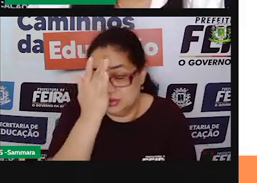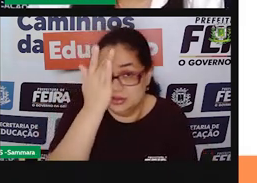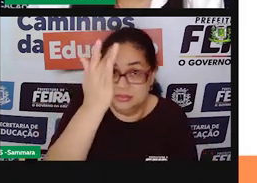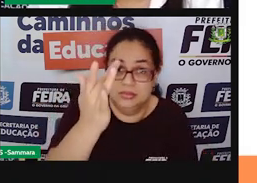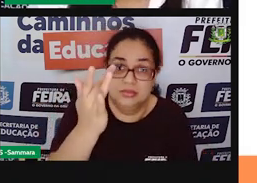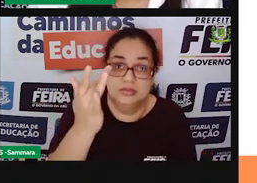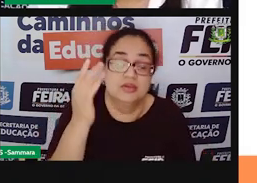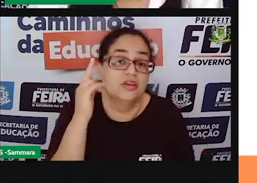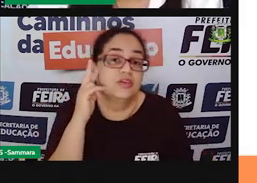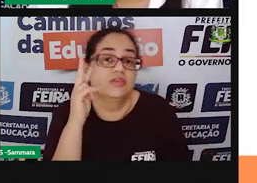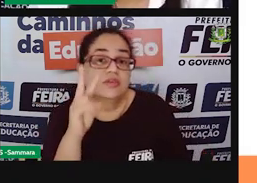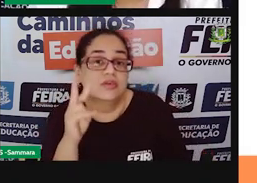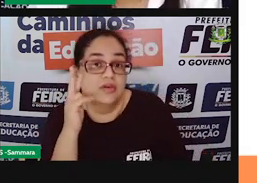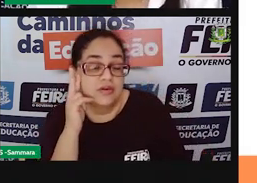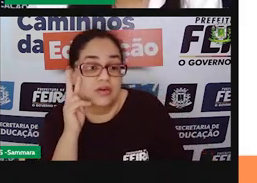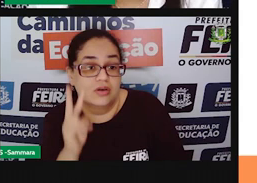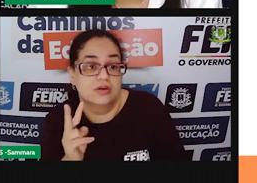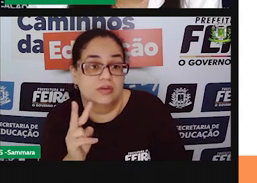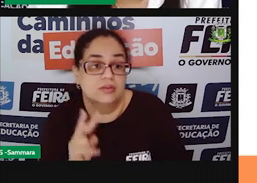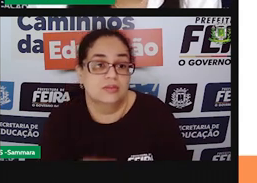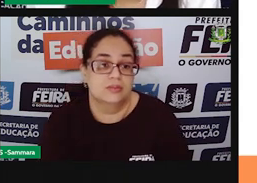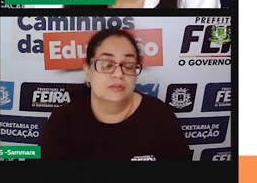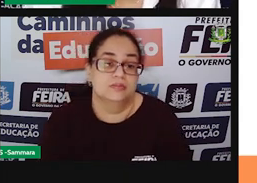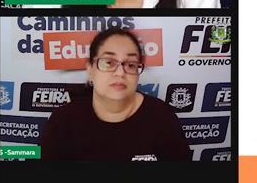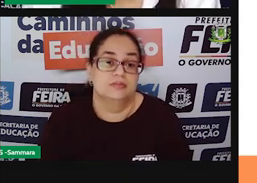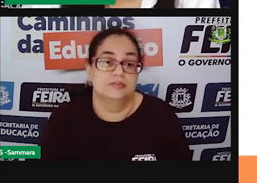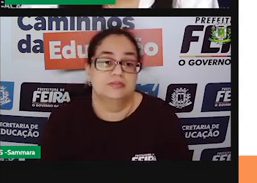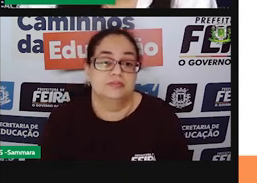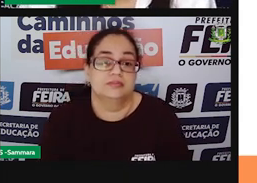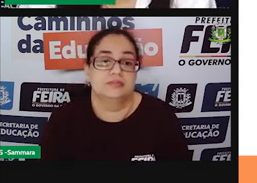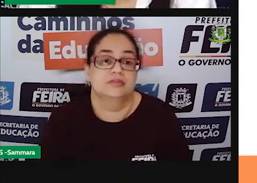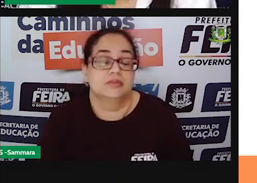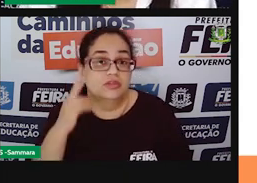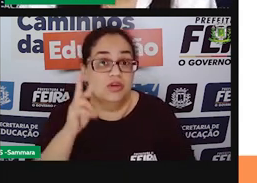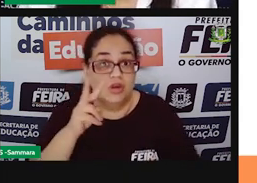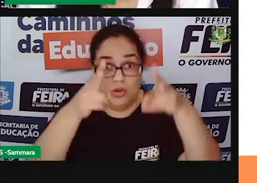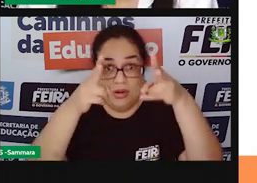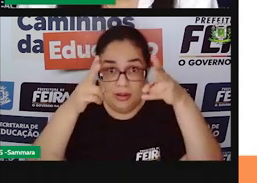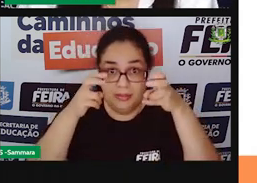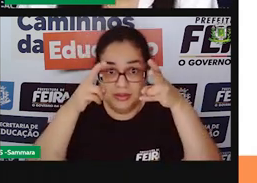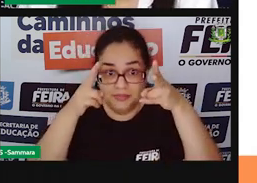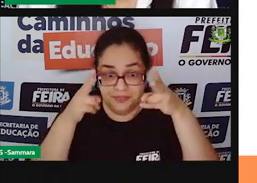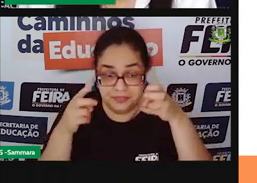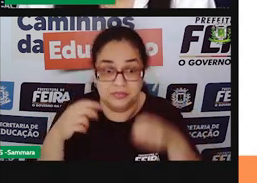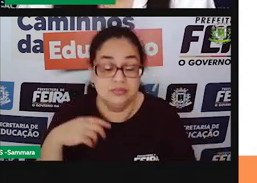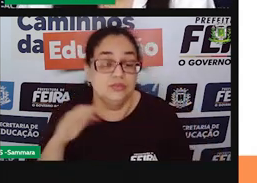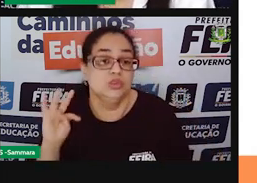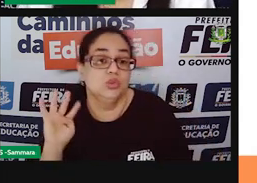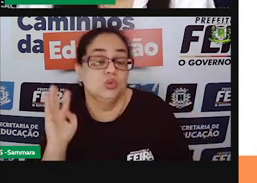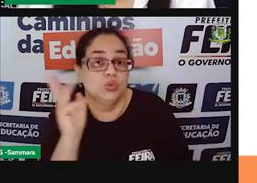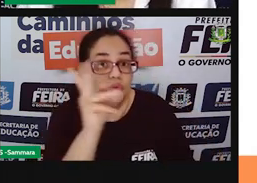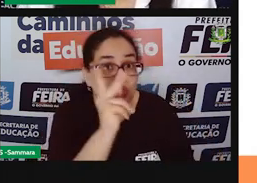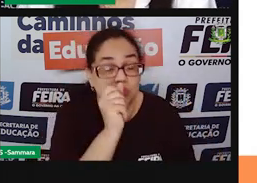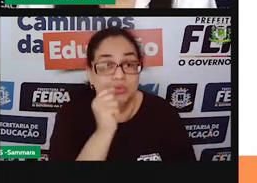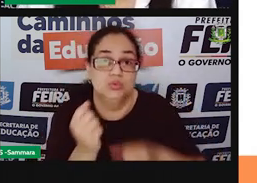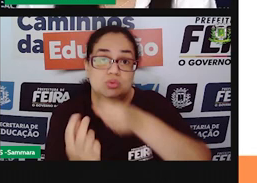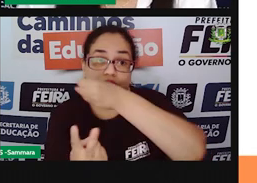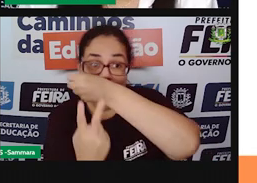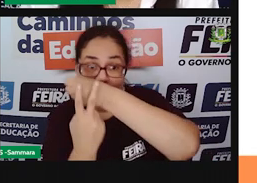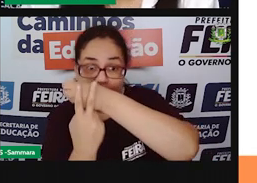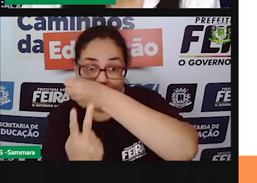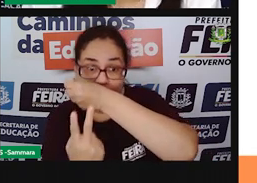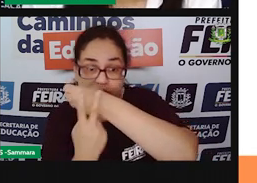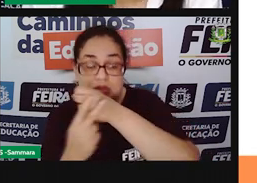fácil identificar onde essa sílaba está. Então, a gente observa aí que em todos os verbos onde